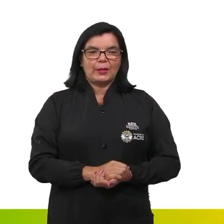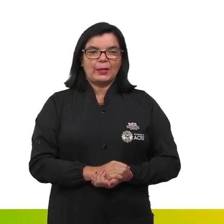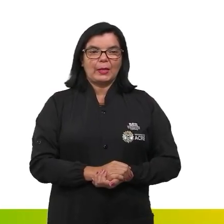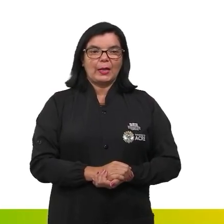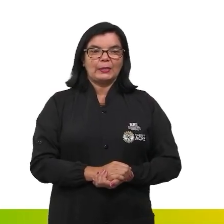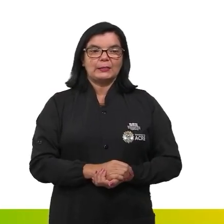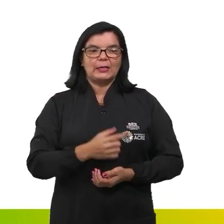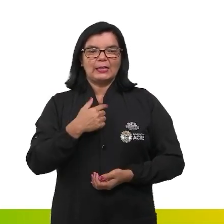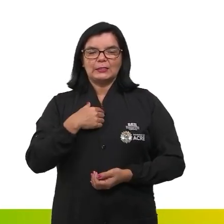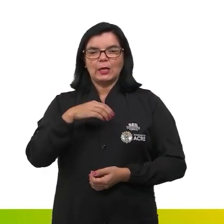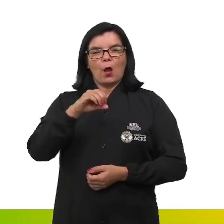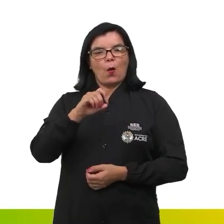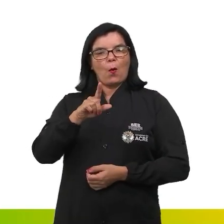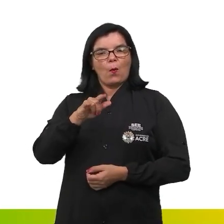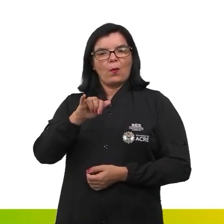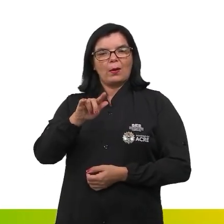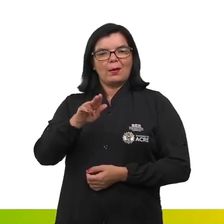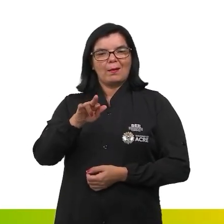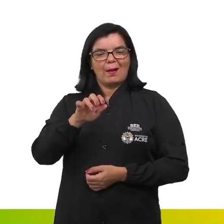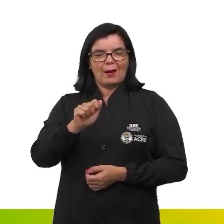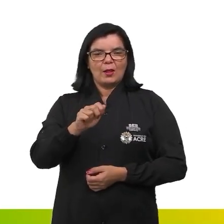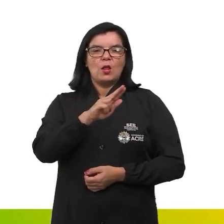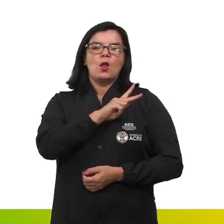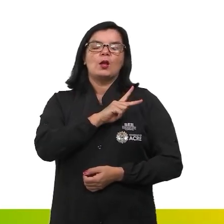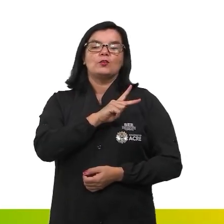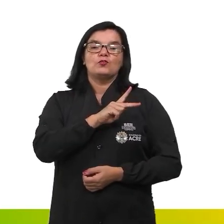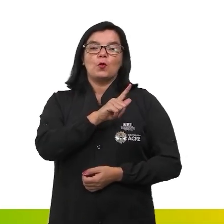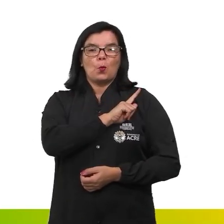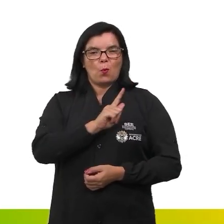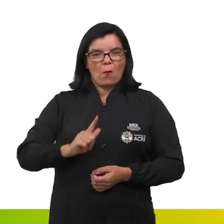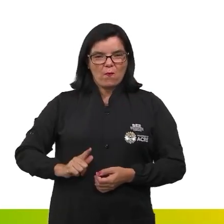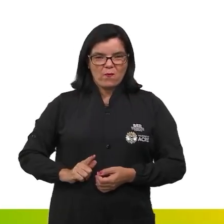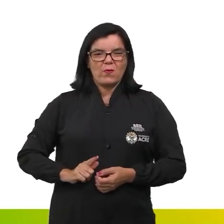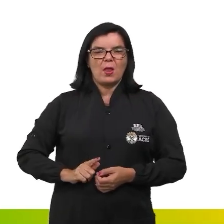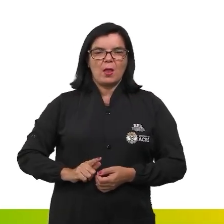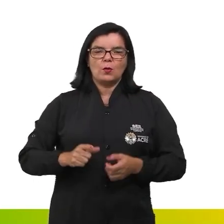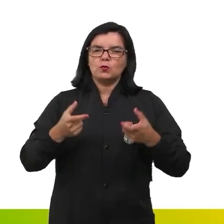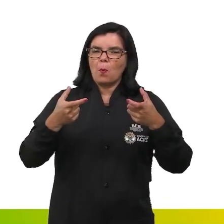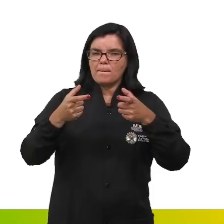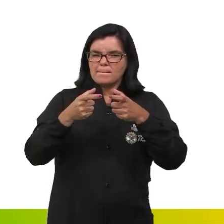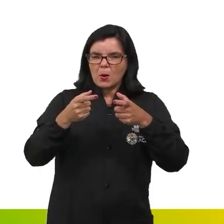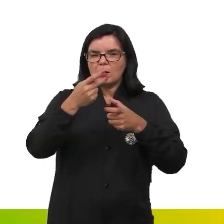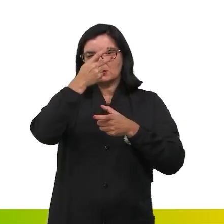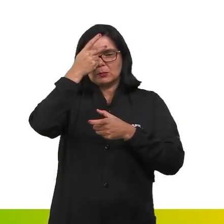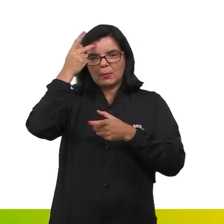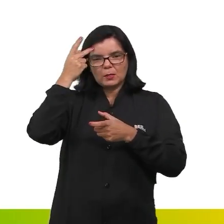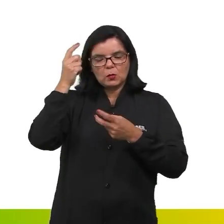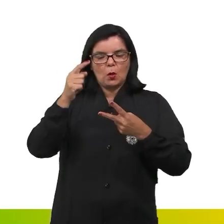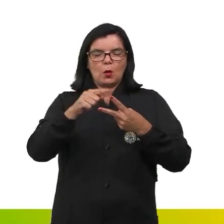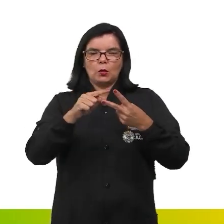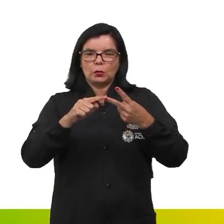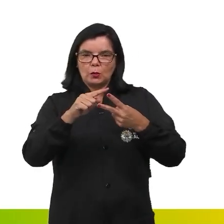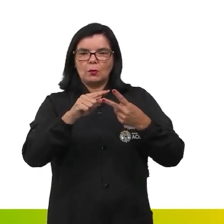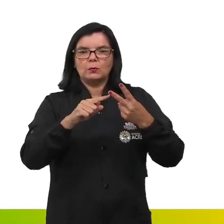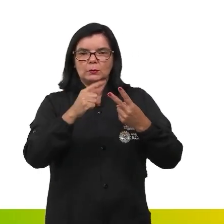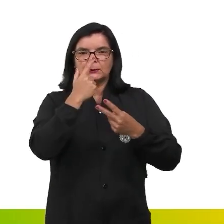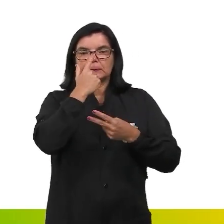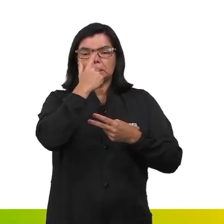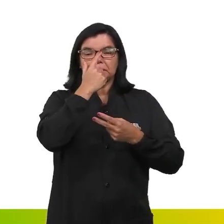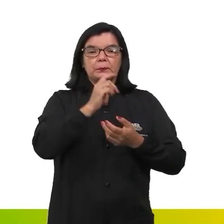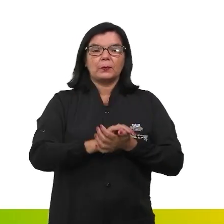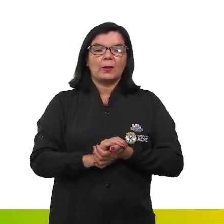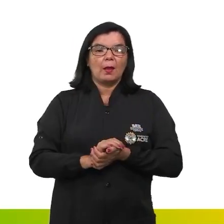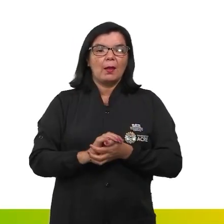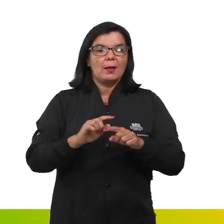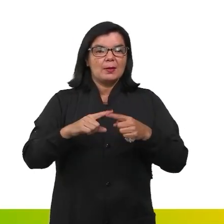Oligarquia, né? Essa oligarquia é aquele governo de poucos, chamado governo da mão de ferro, onde poucos governam, né? A mão de 2, 3 ali, tá?